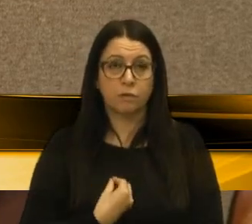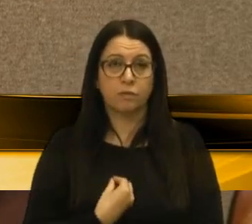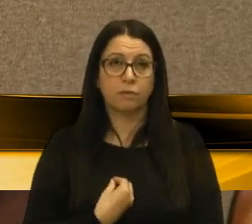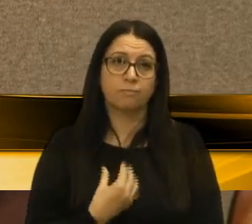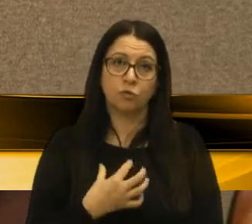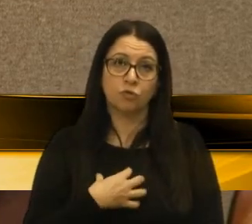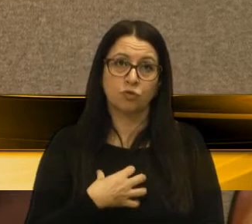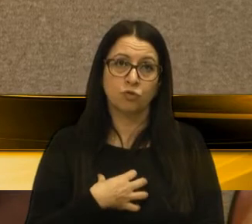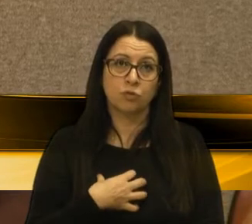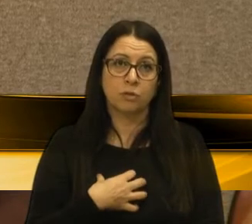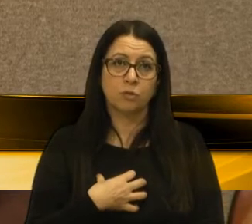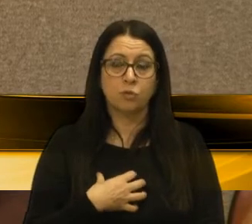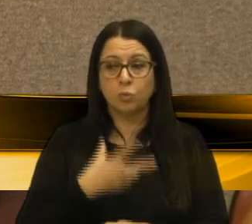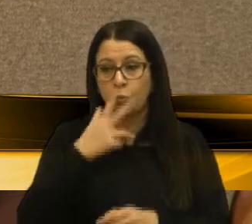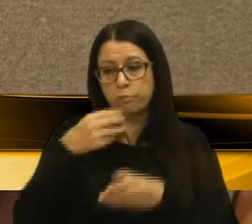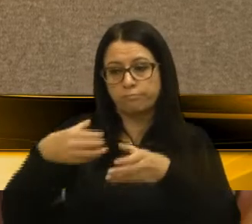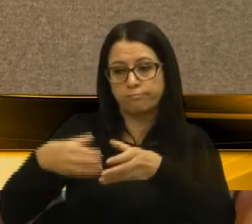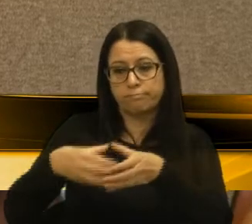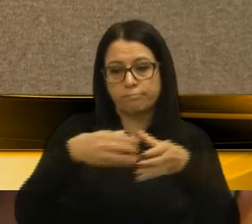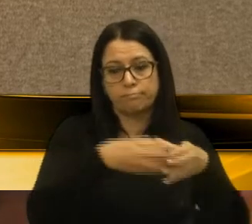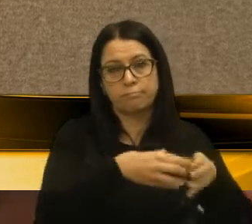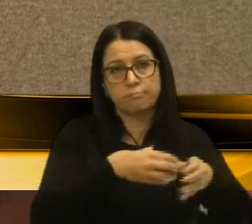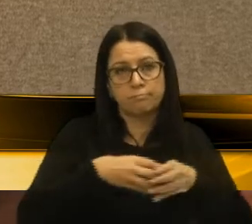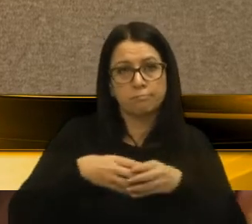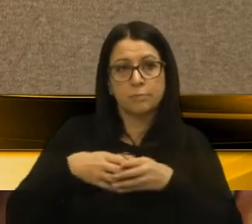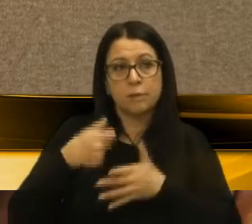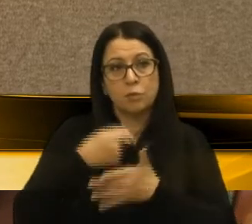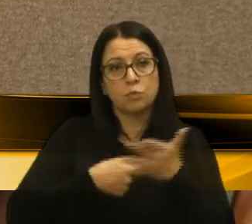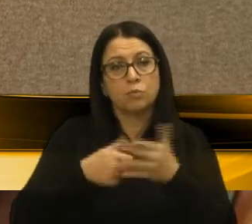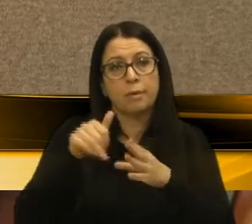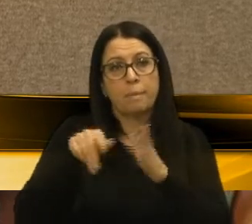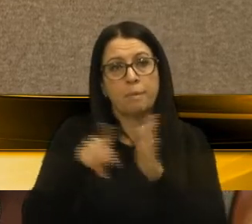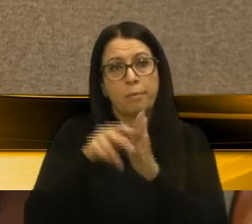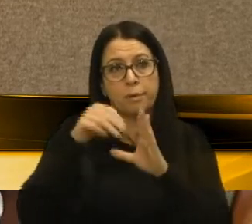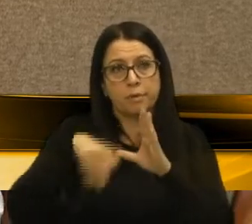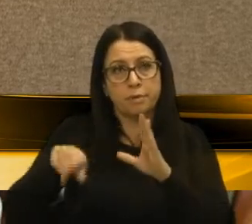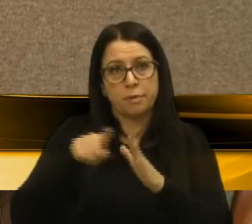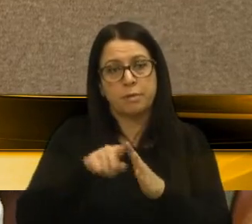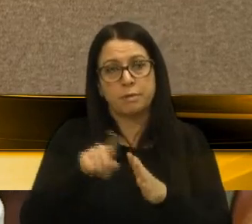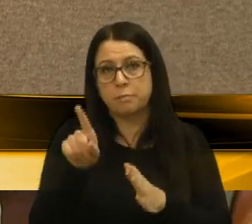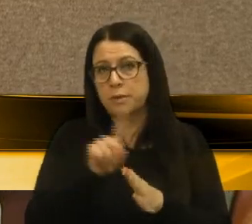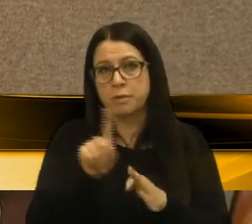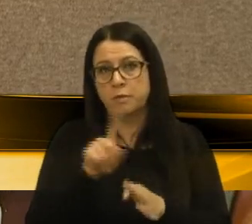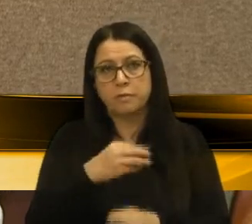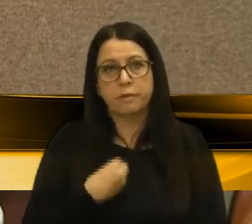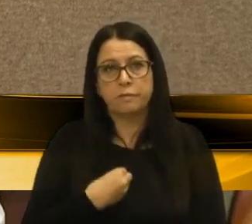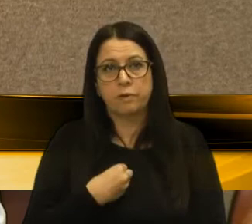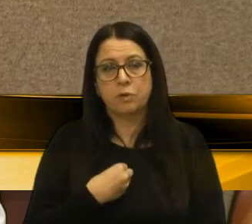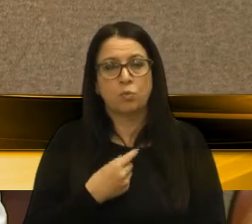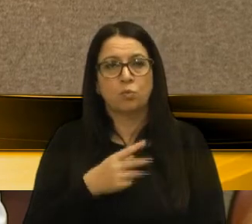forma tribal, com as suas lutas internas, mas não viviam o mal.